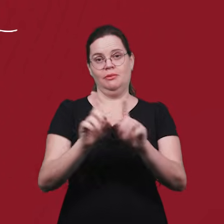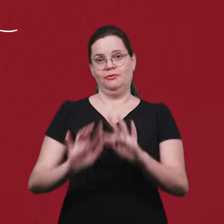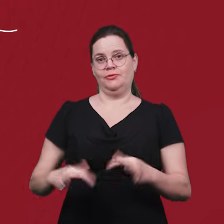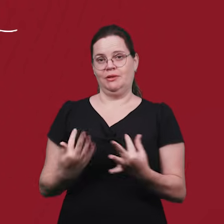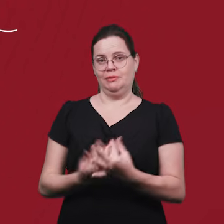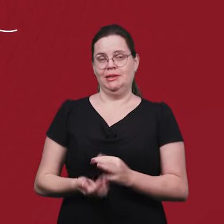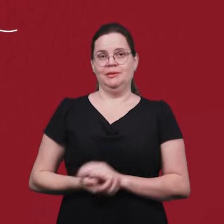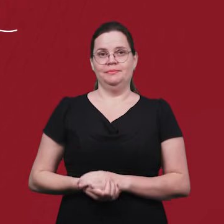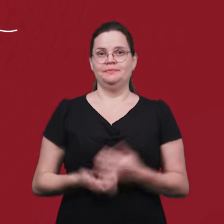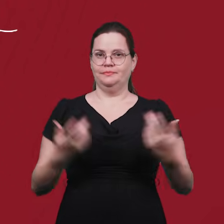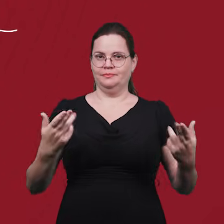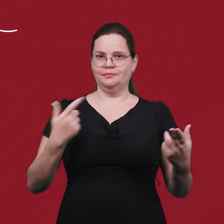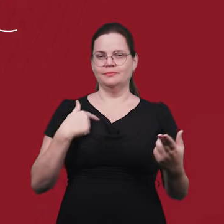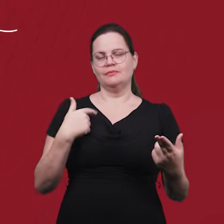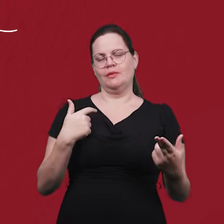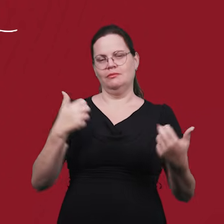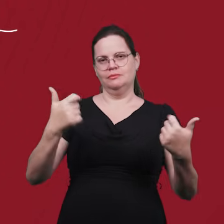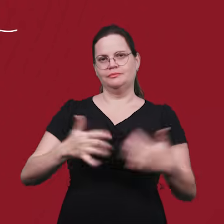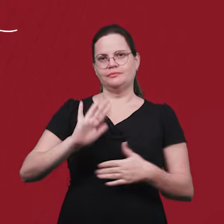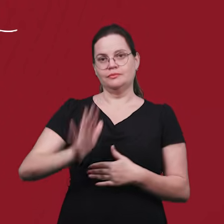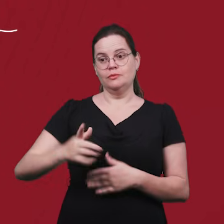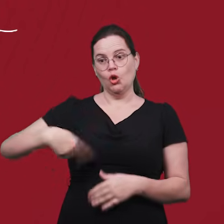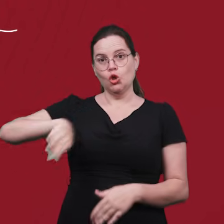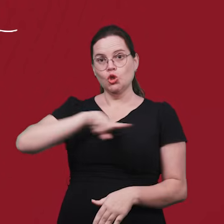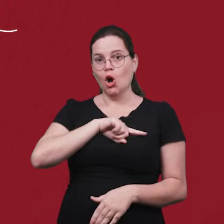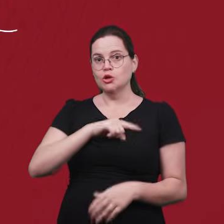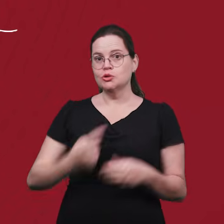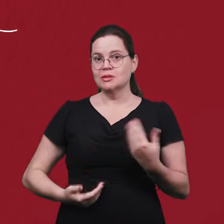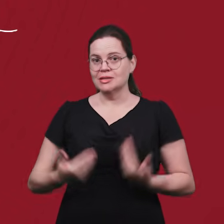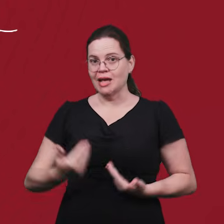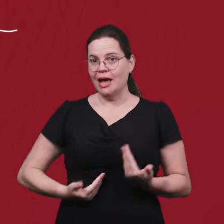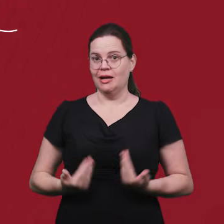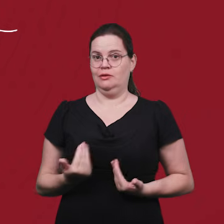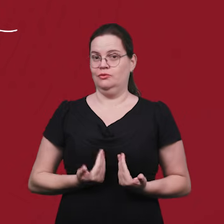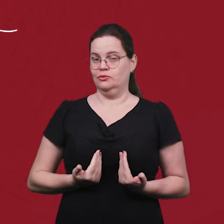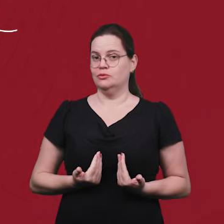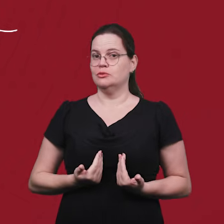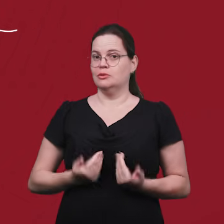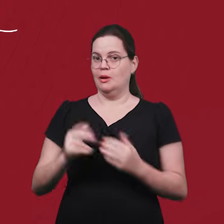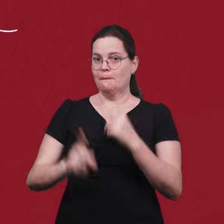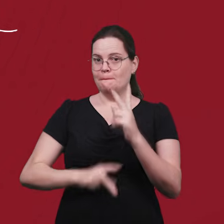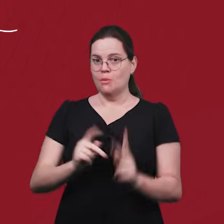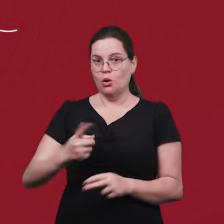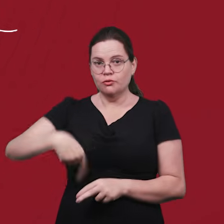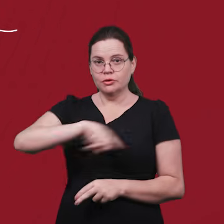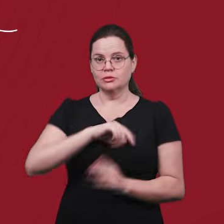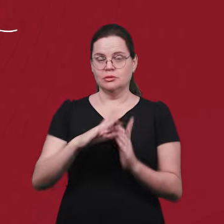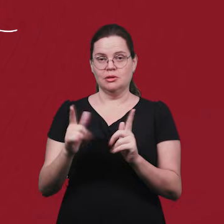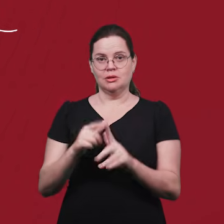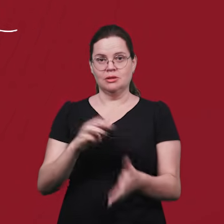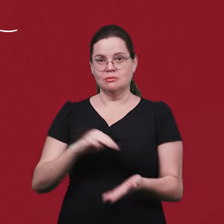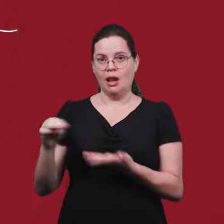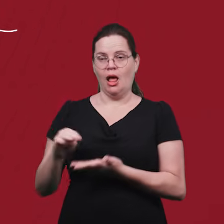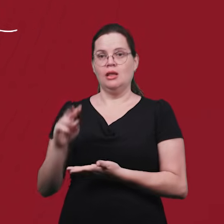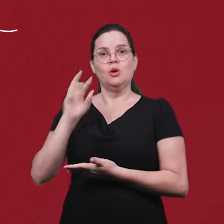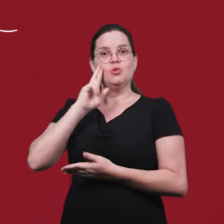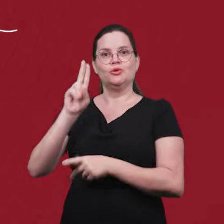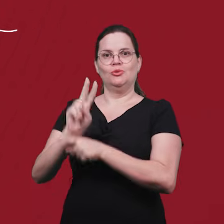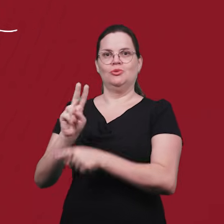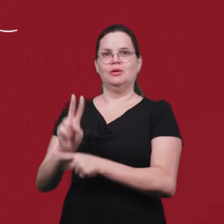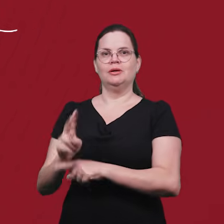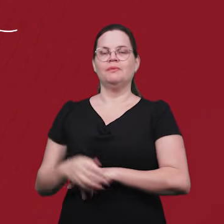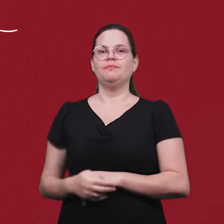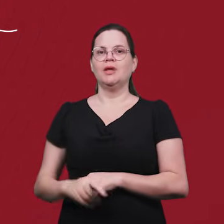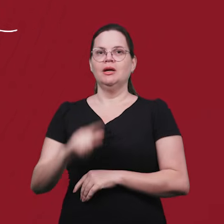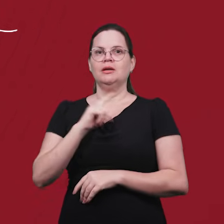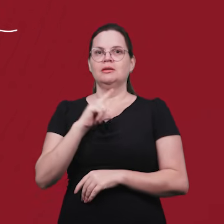Embora, como eu já disse, o Senhor guardou o nosso povo, tivemos vários irmãos que tinham uma rotina